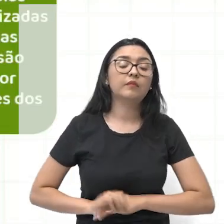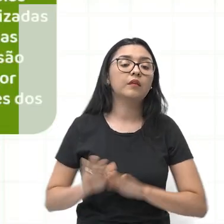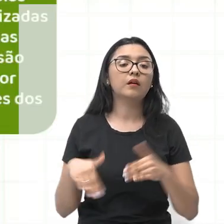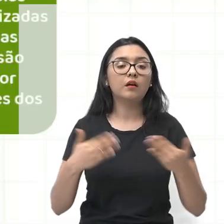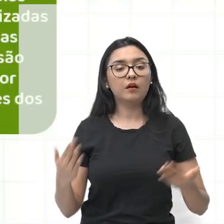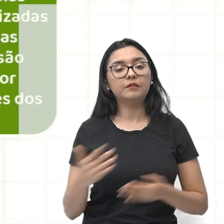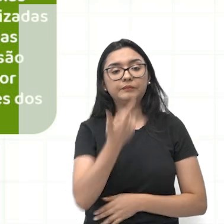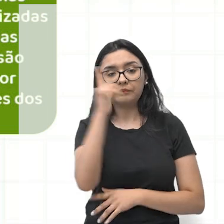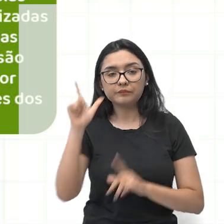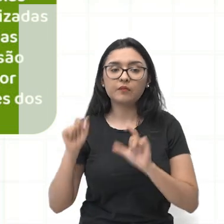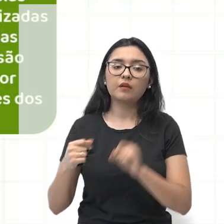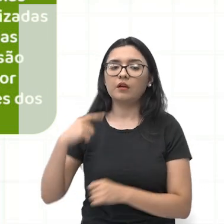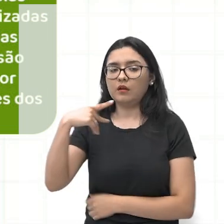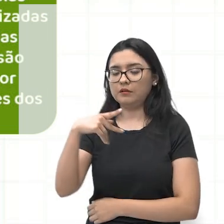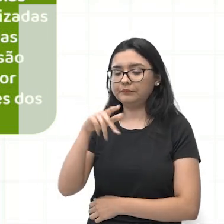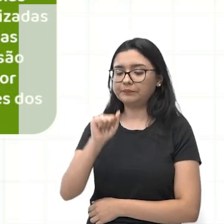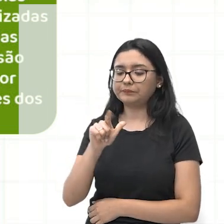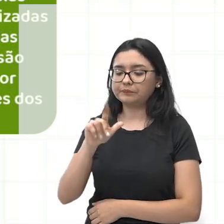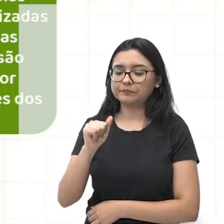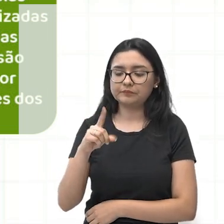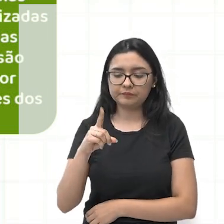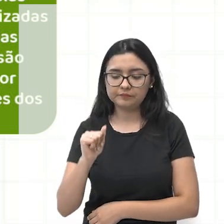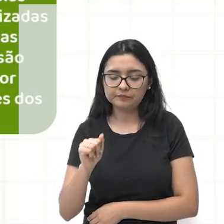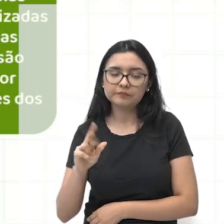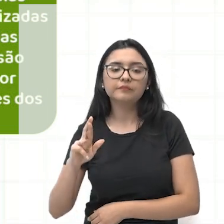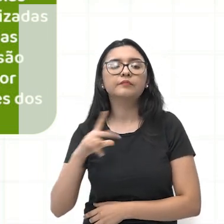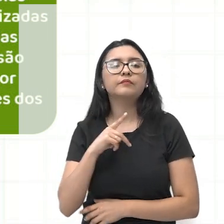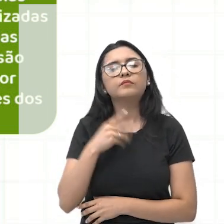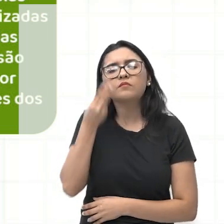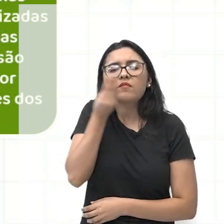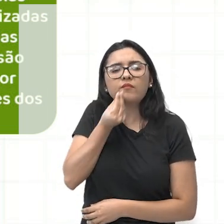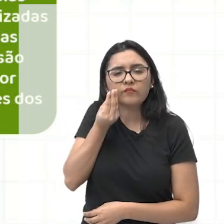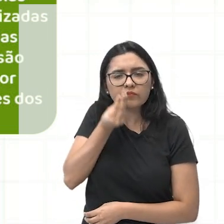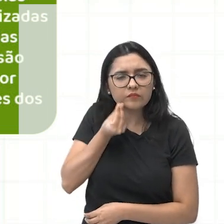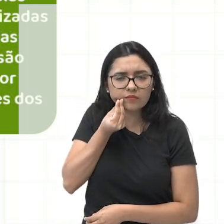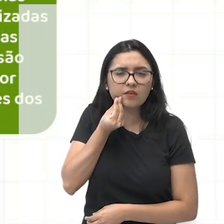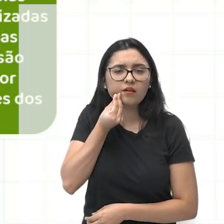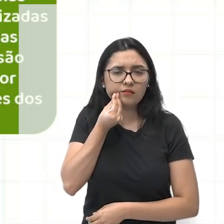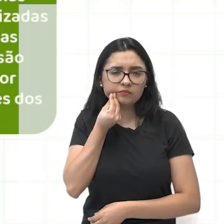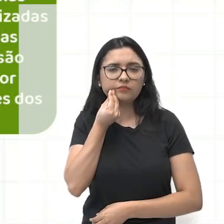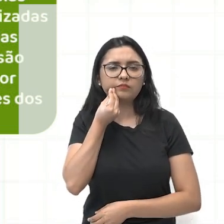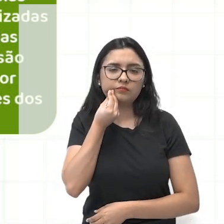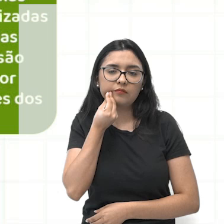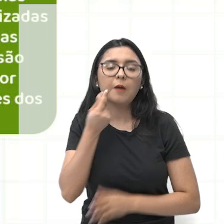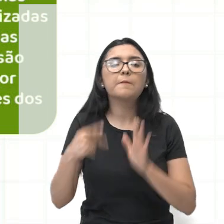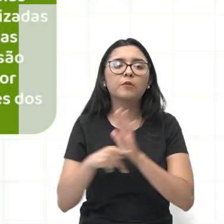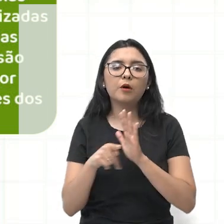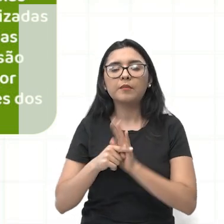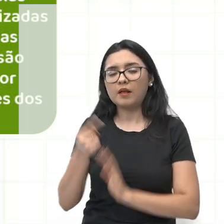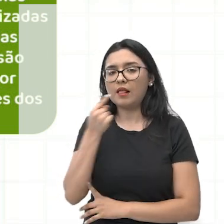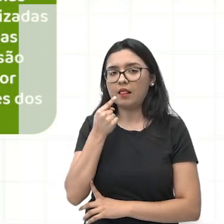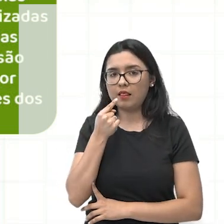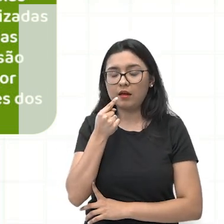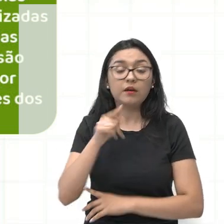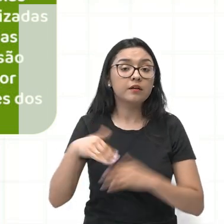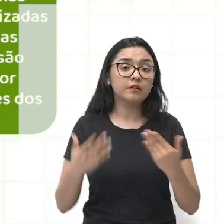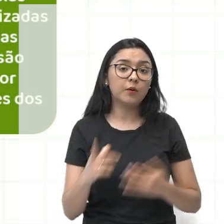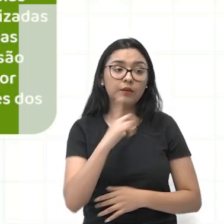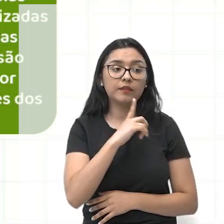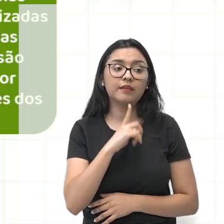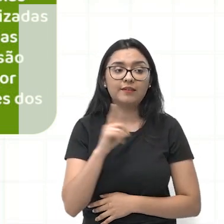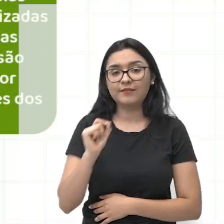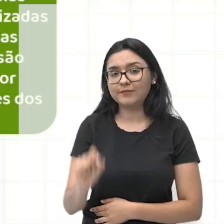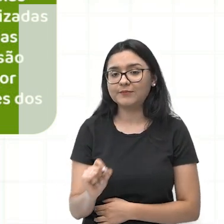o nosso paladar é o sentido do gosto que é proporcionado pela língua. Nós